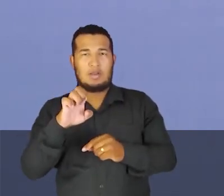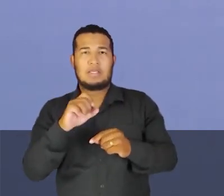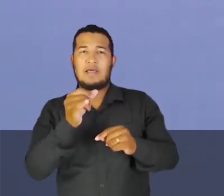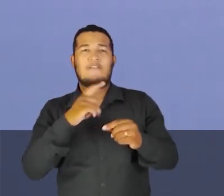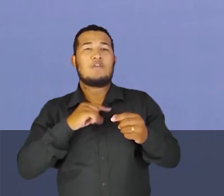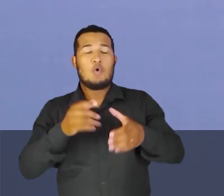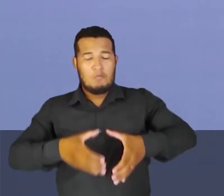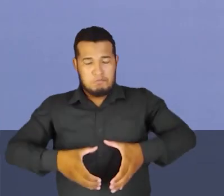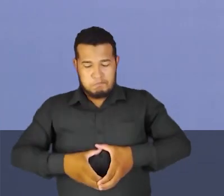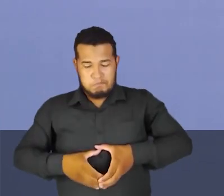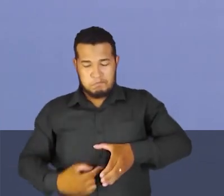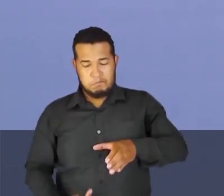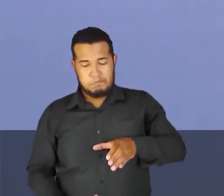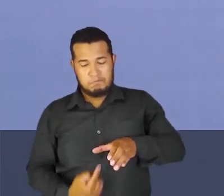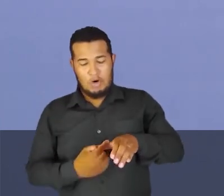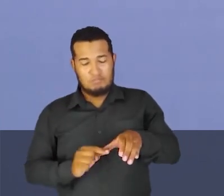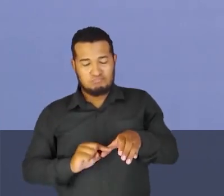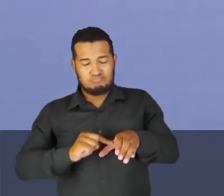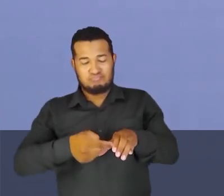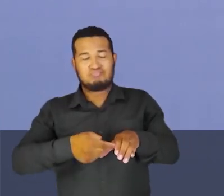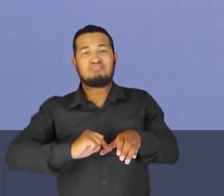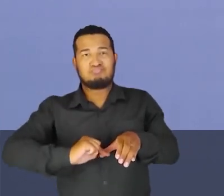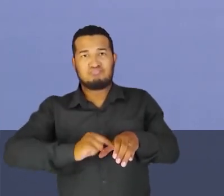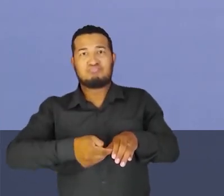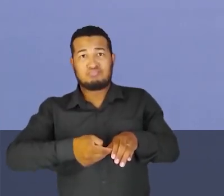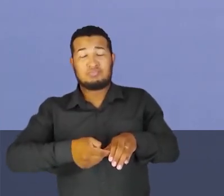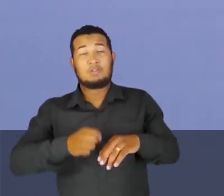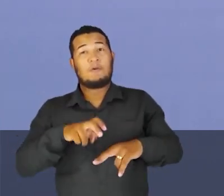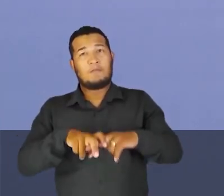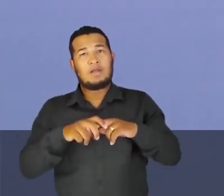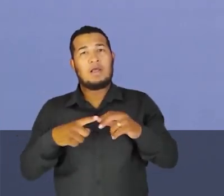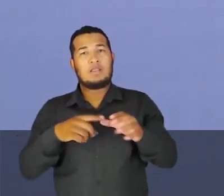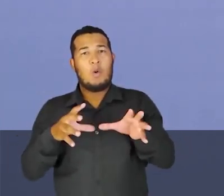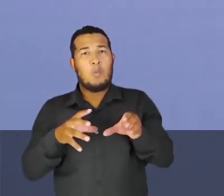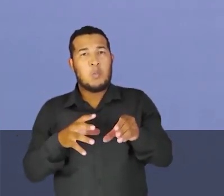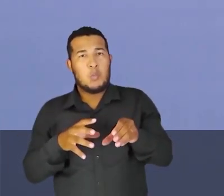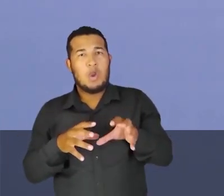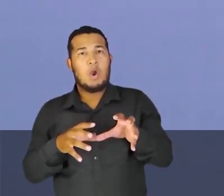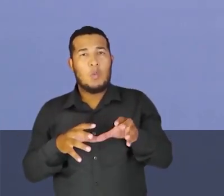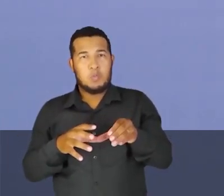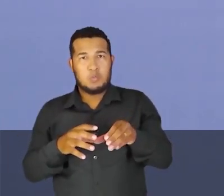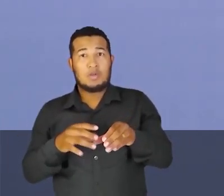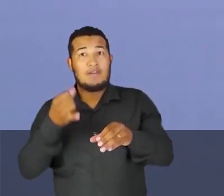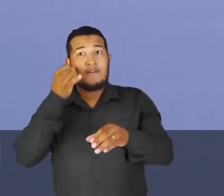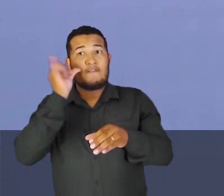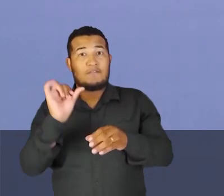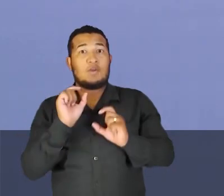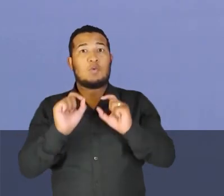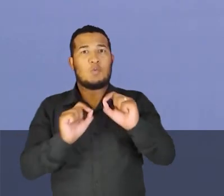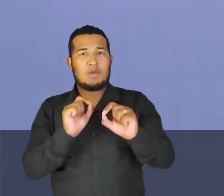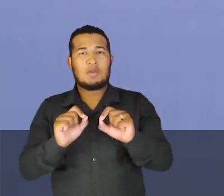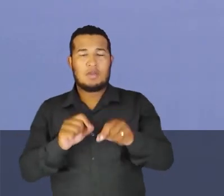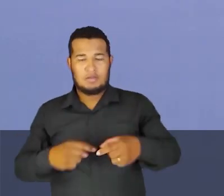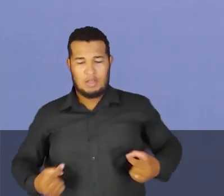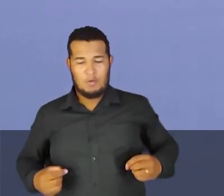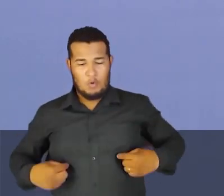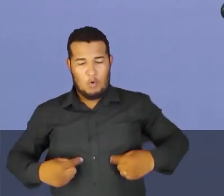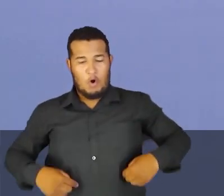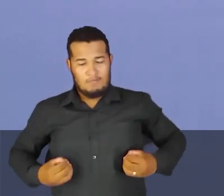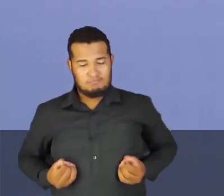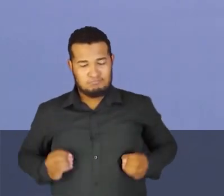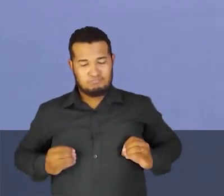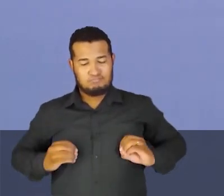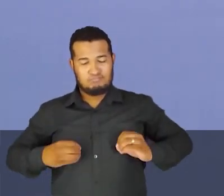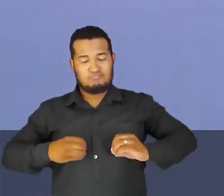colocado dentro do útero e através das contrações do útero, ele impede com que o óvulo, que foi liberado lá no